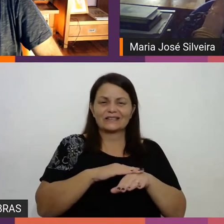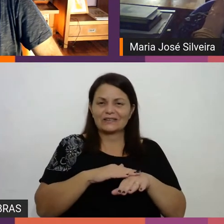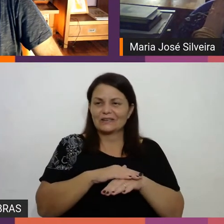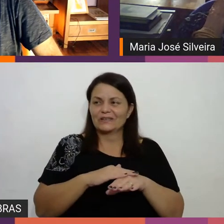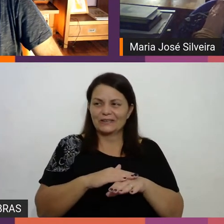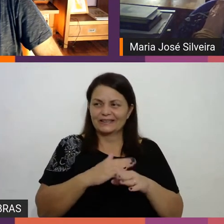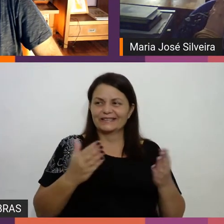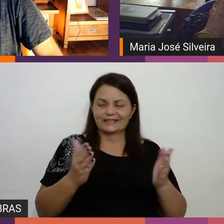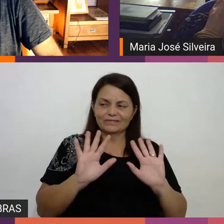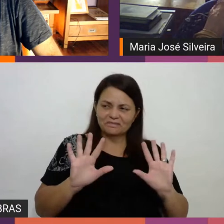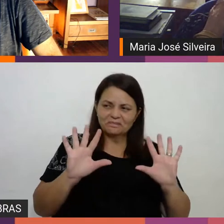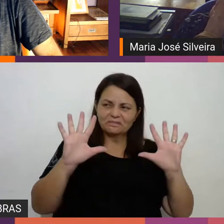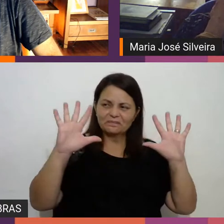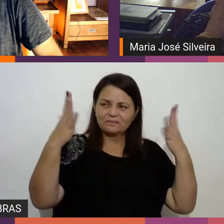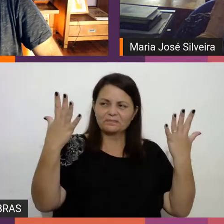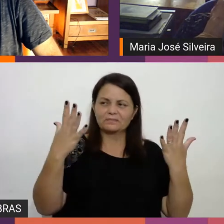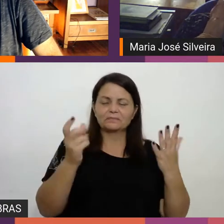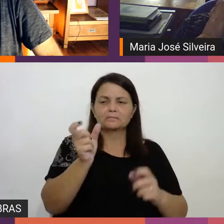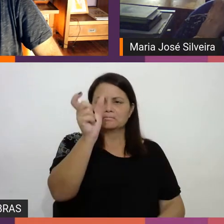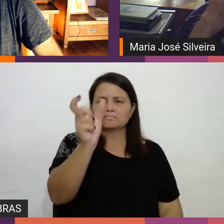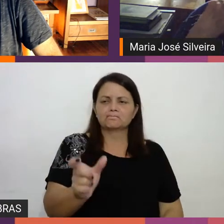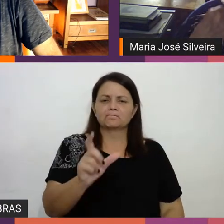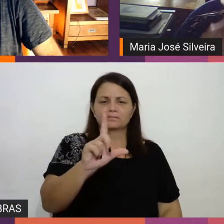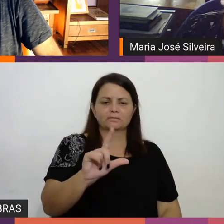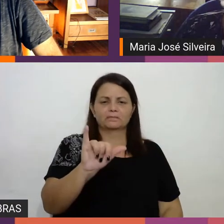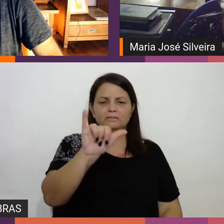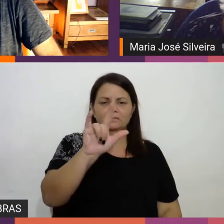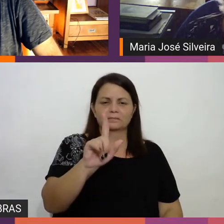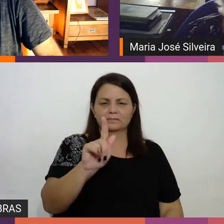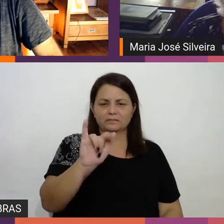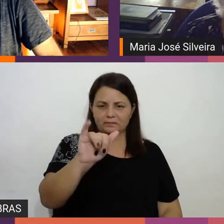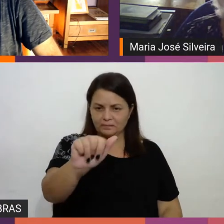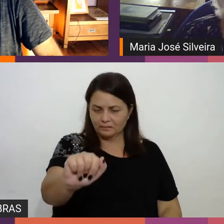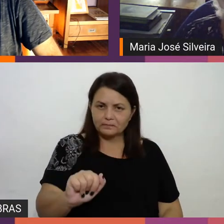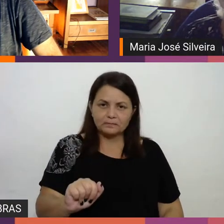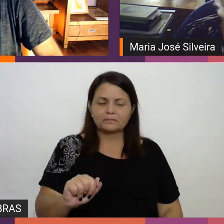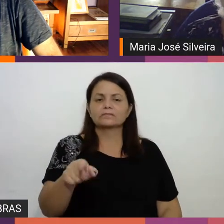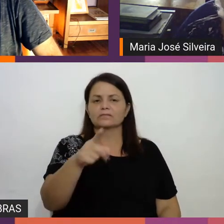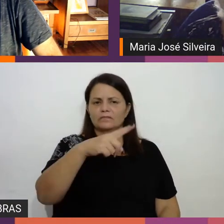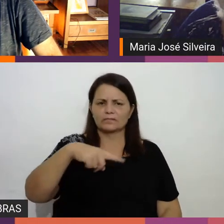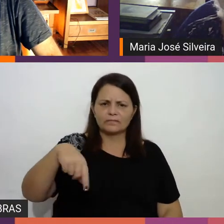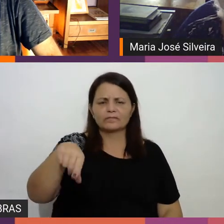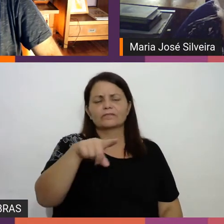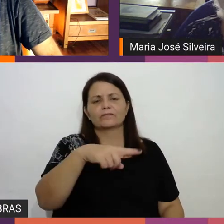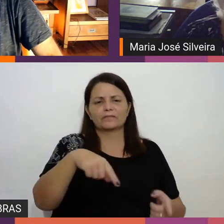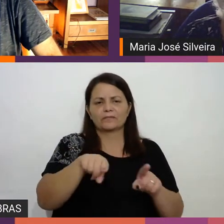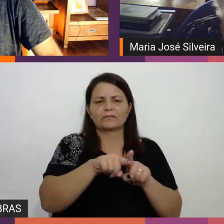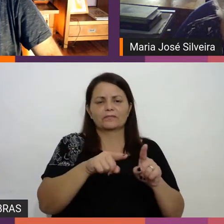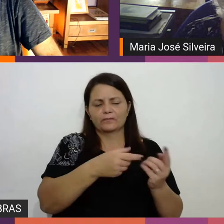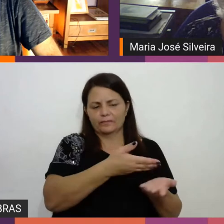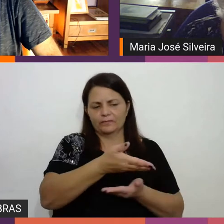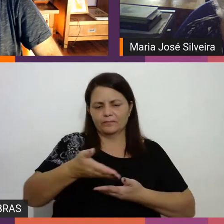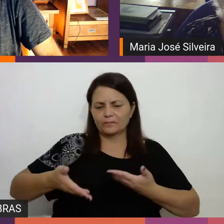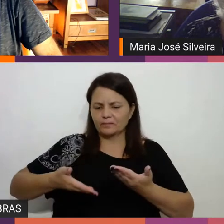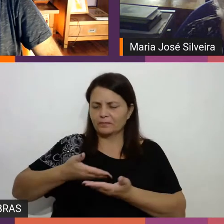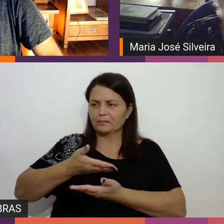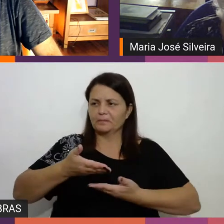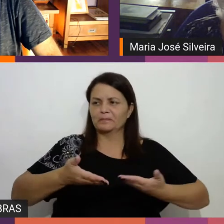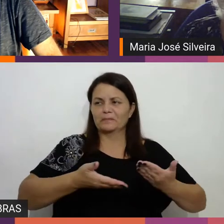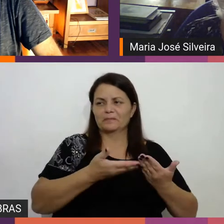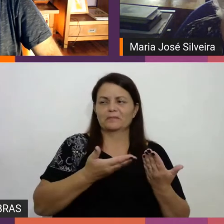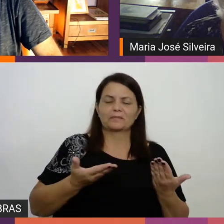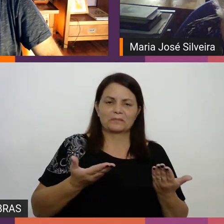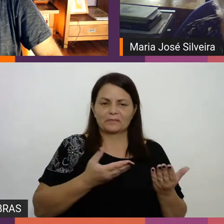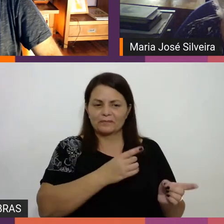7:00 na mesa em homenagem a Lígia a eu enquanto estava mencionaram usar